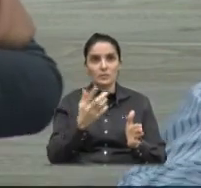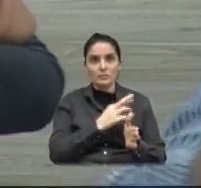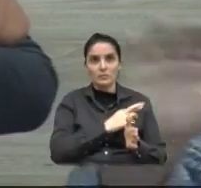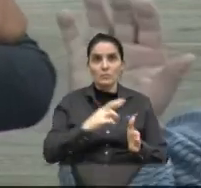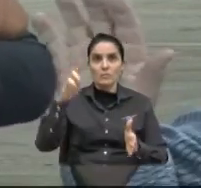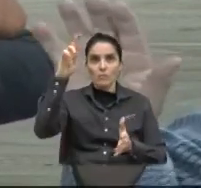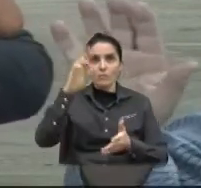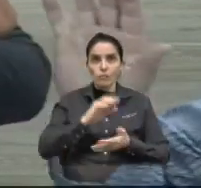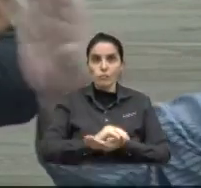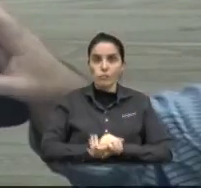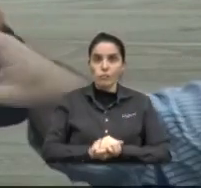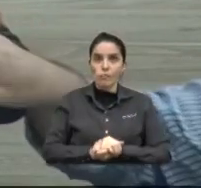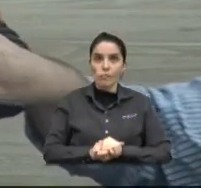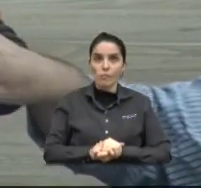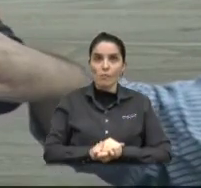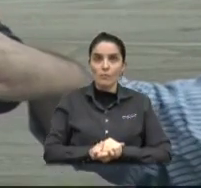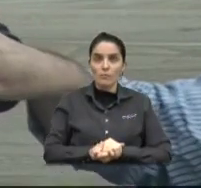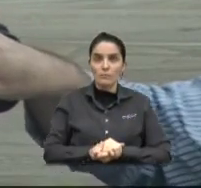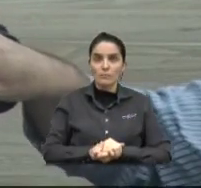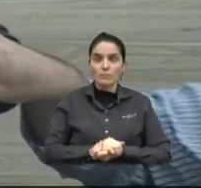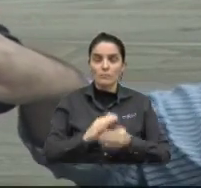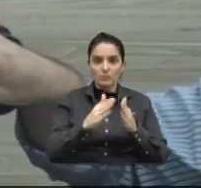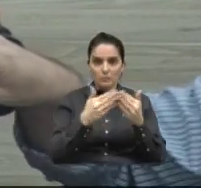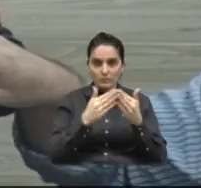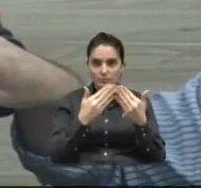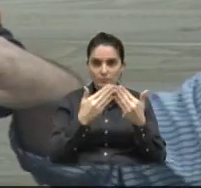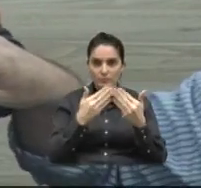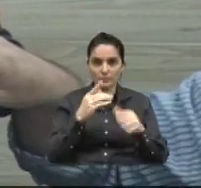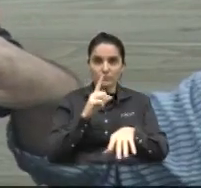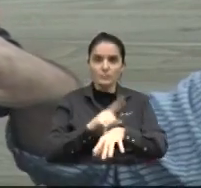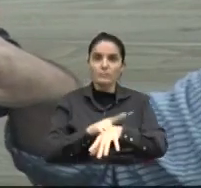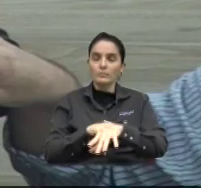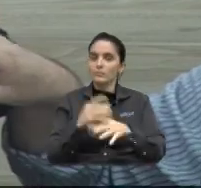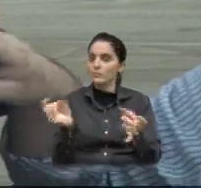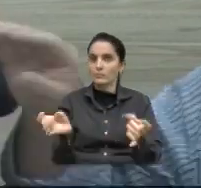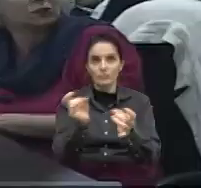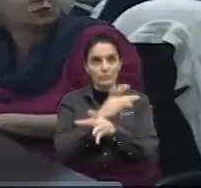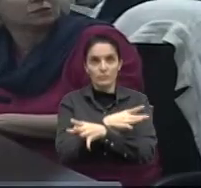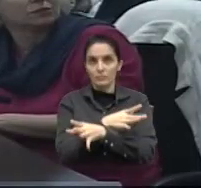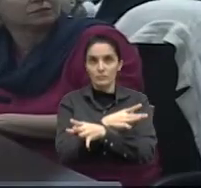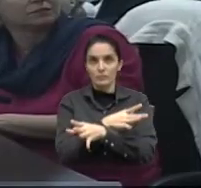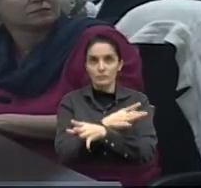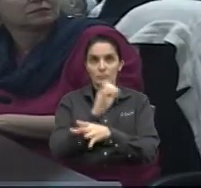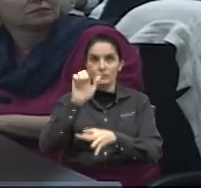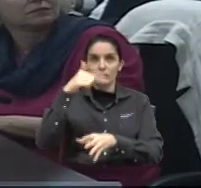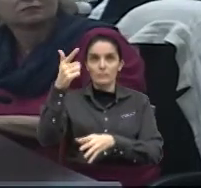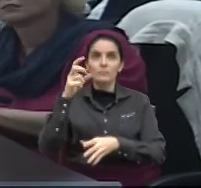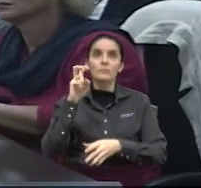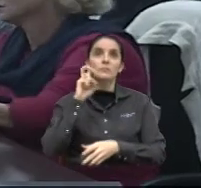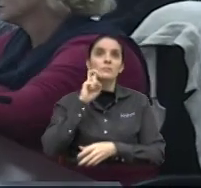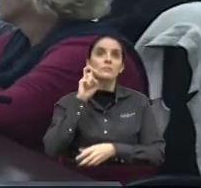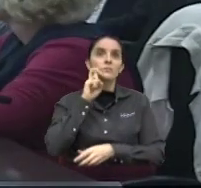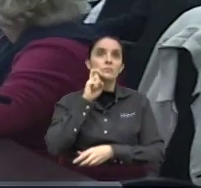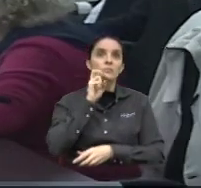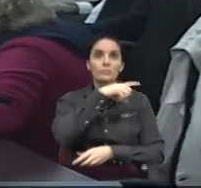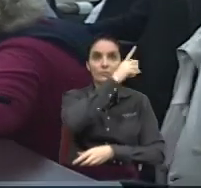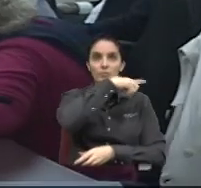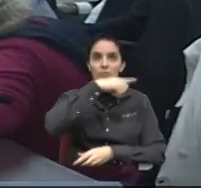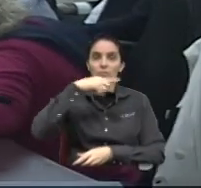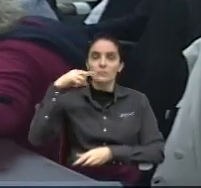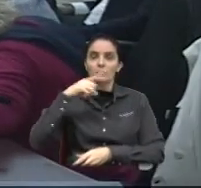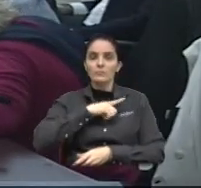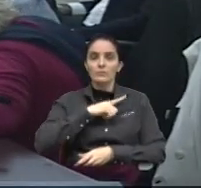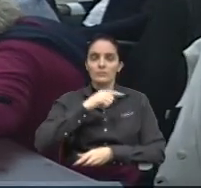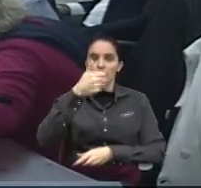vereadora já encerrado tempo na próxima quinta-feira dona maria terá mais três